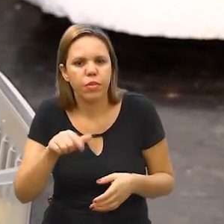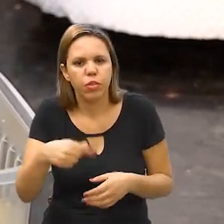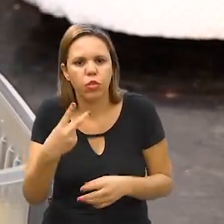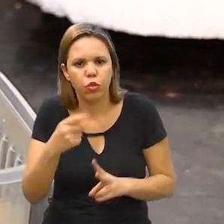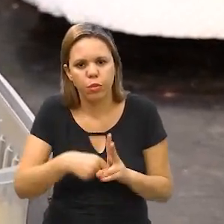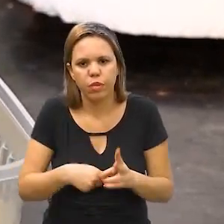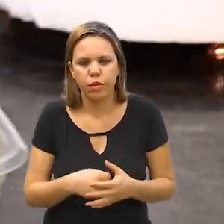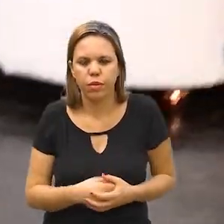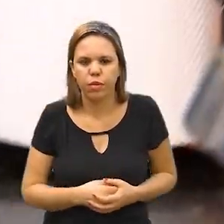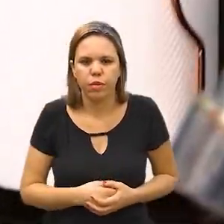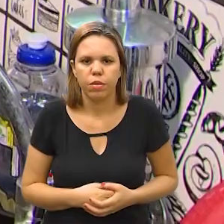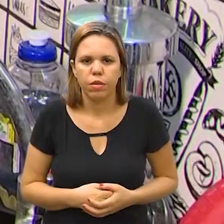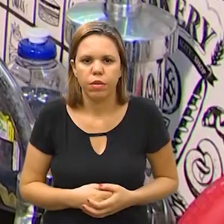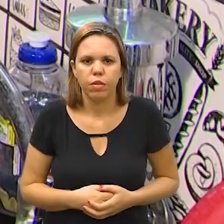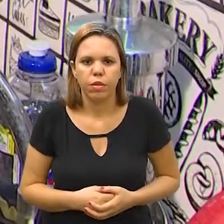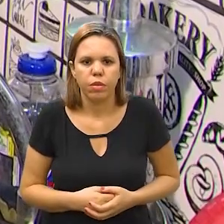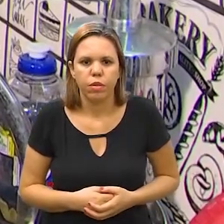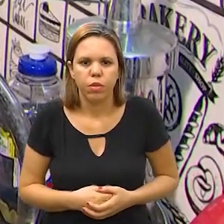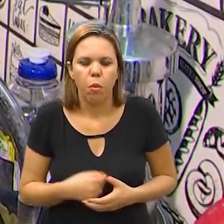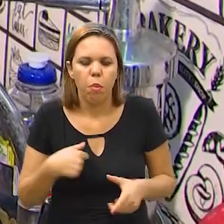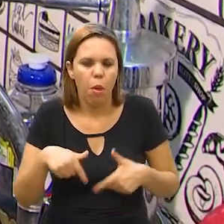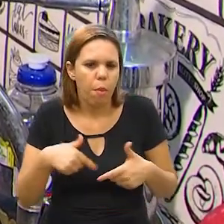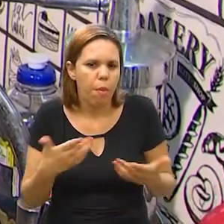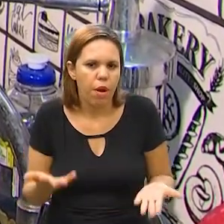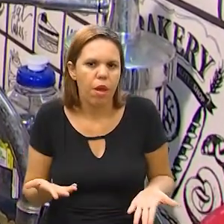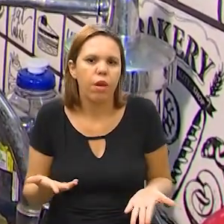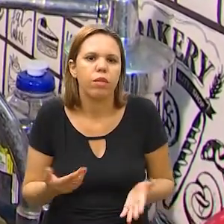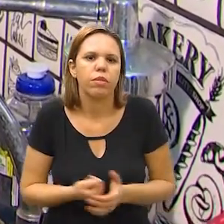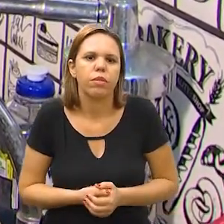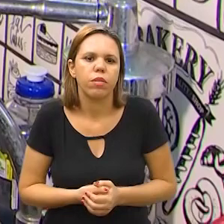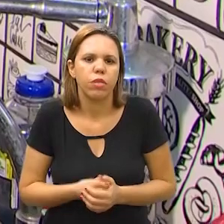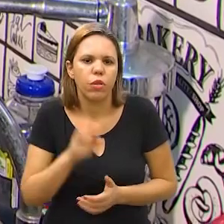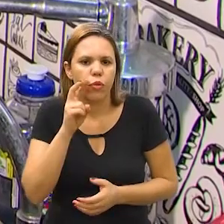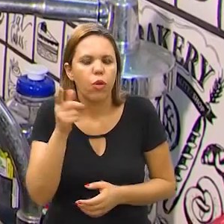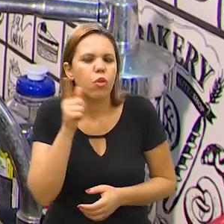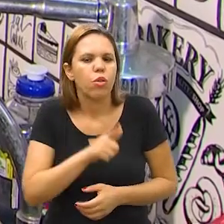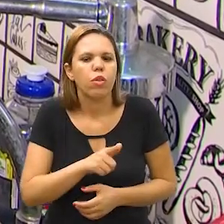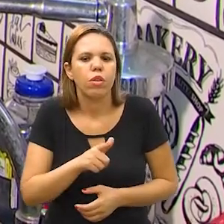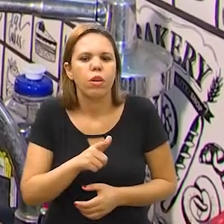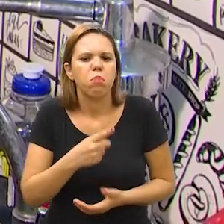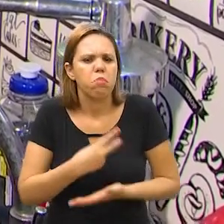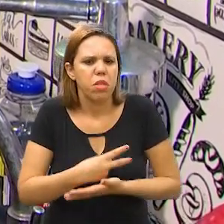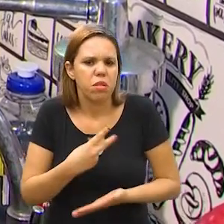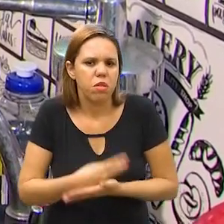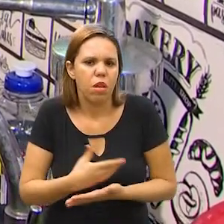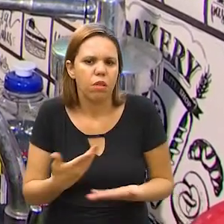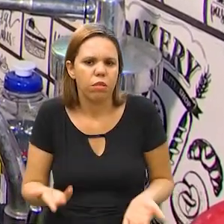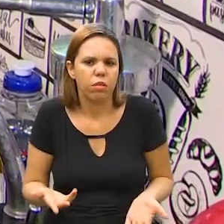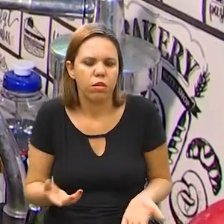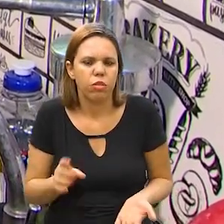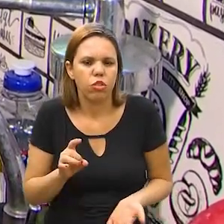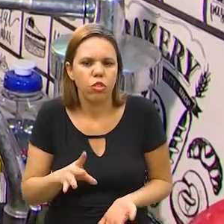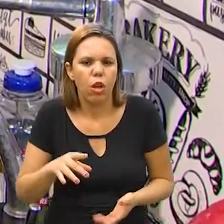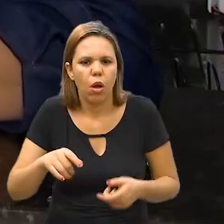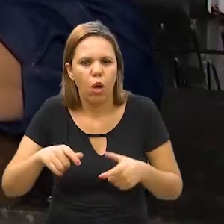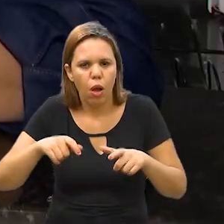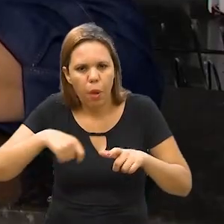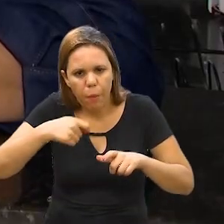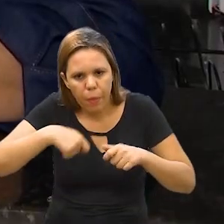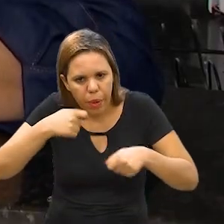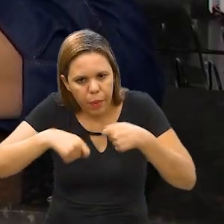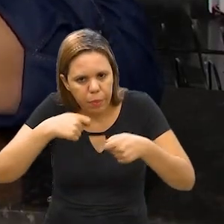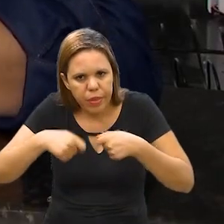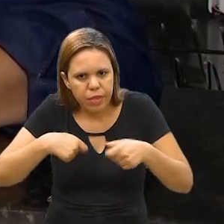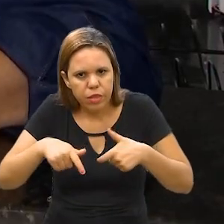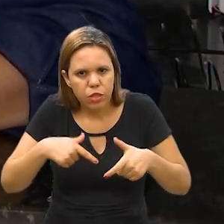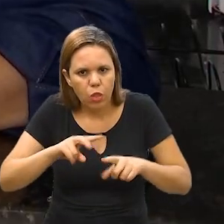2 meses, eu saí do meu emprego e vi que eu conseguia me manter, né? Só com as marmitas.